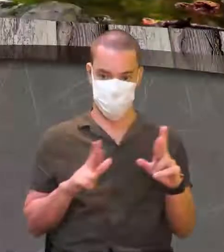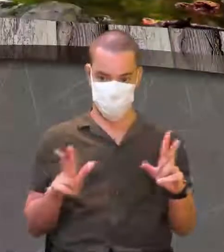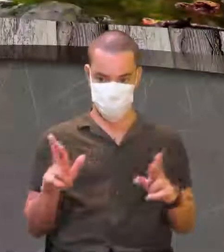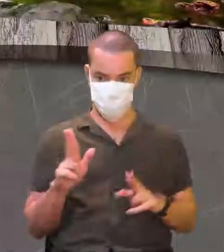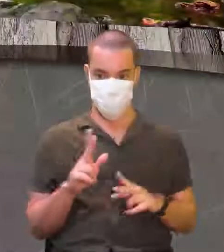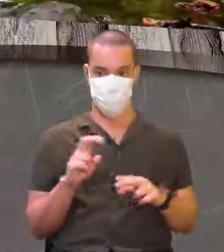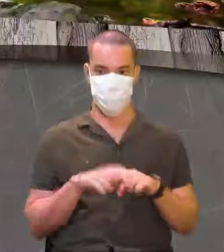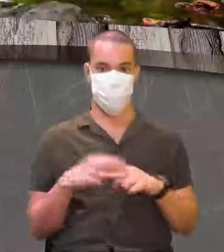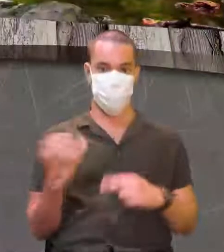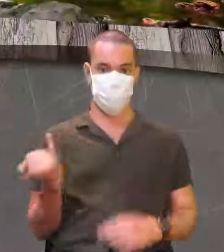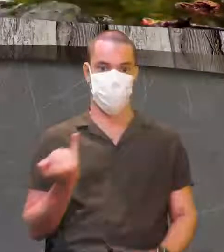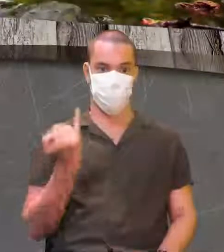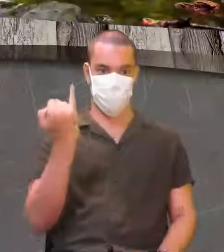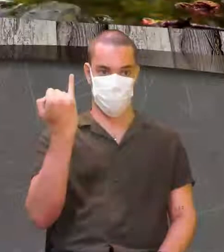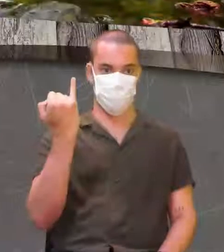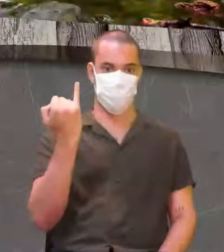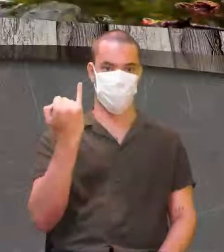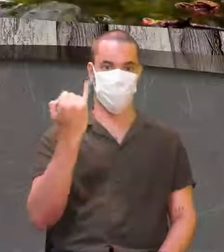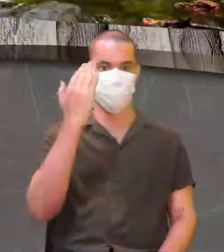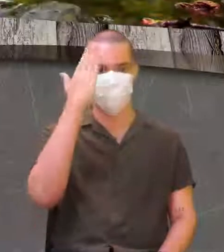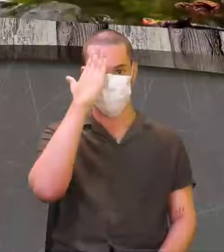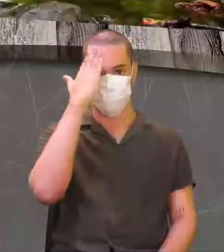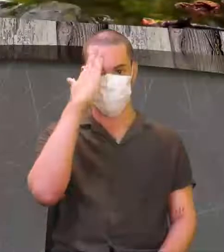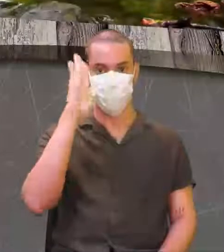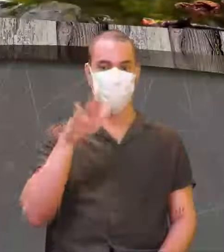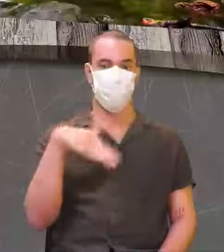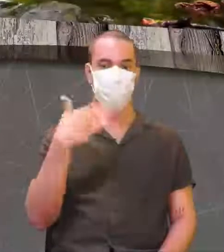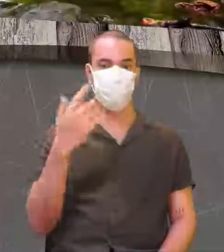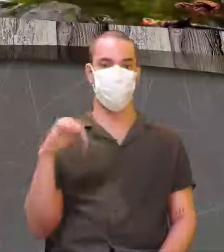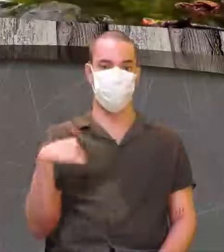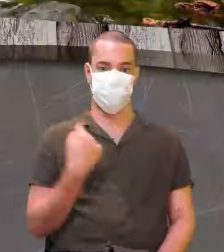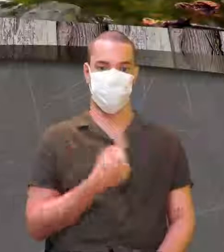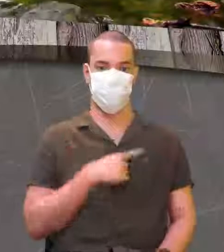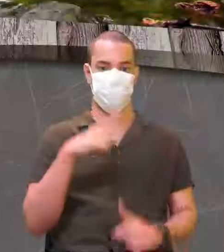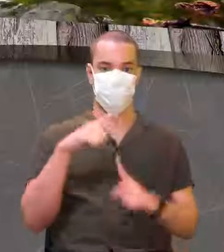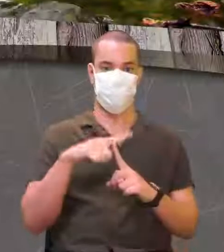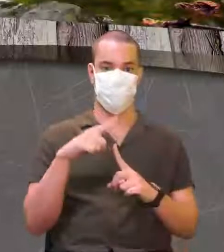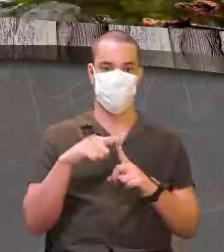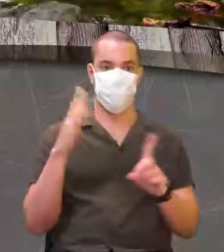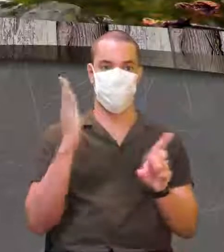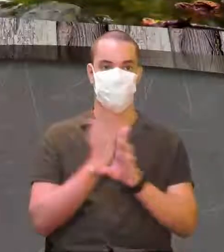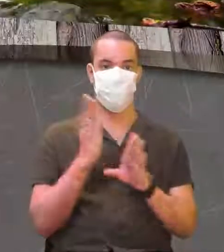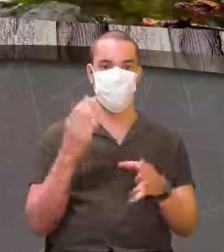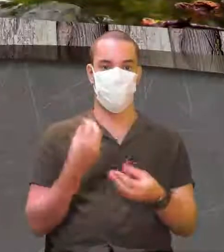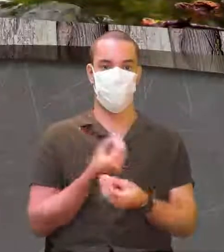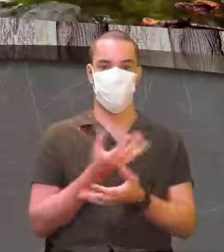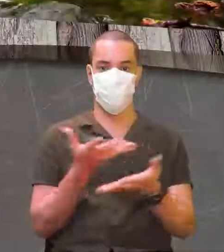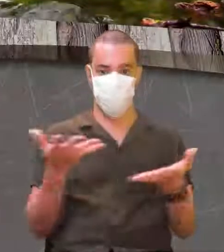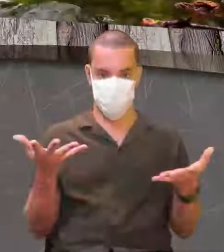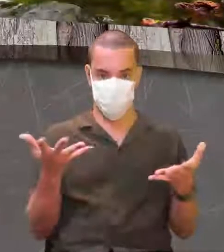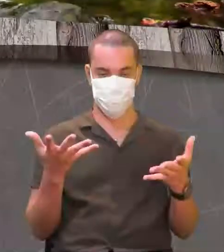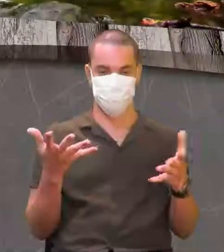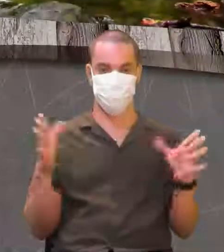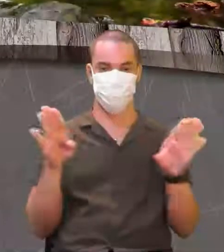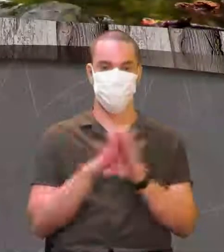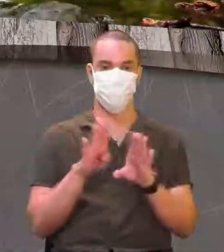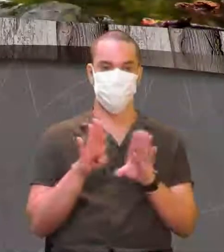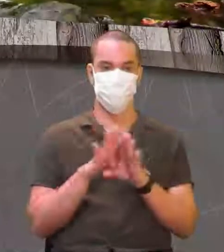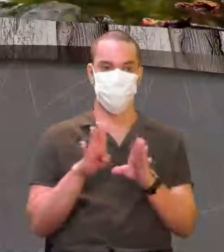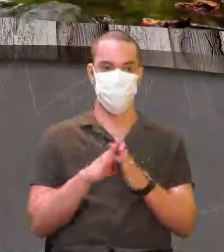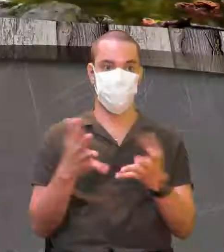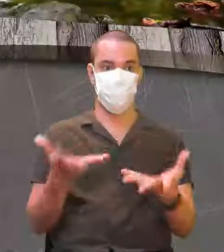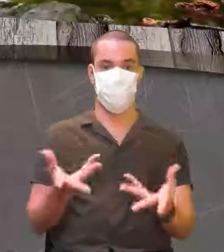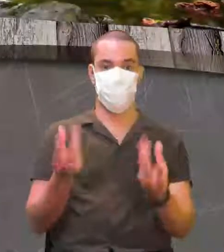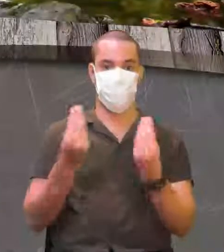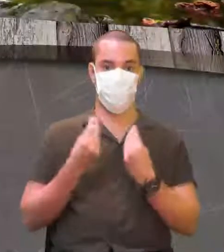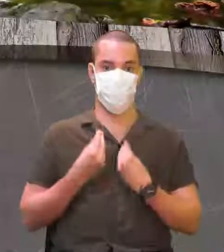de alelos. Por isso que é importante saber qual é o nosso tipo sanguíneo no caso de doação e no caso de